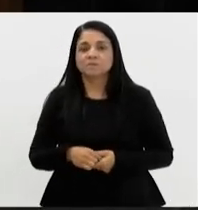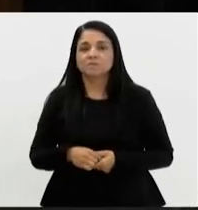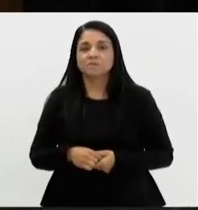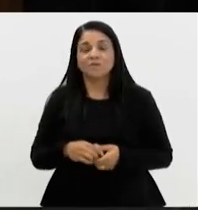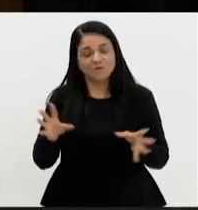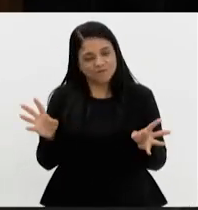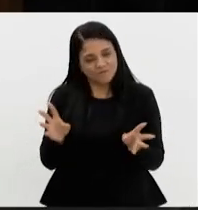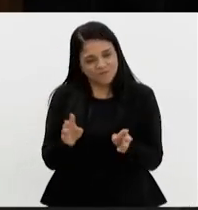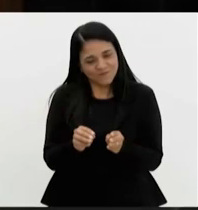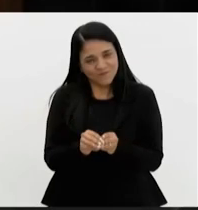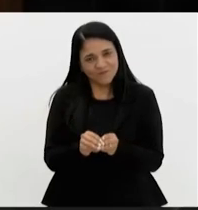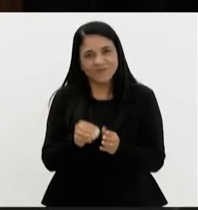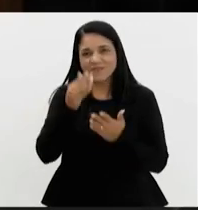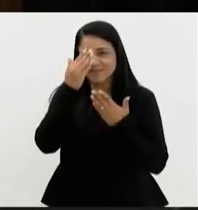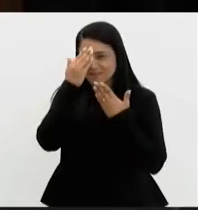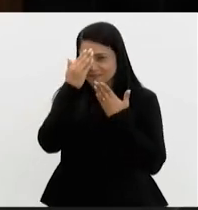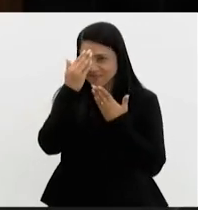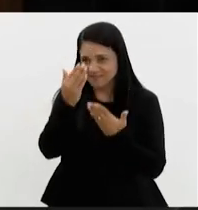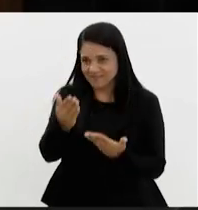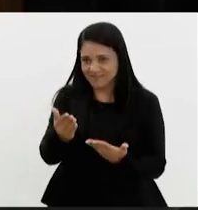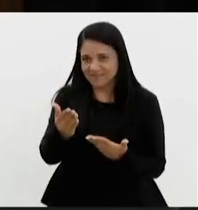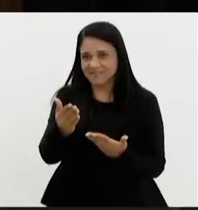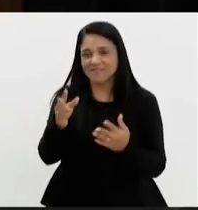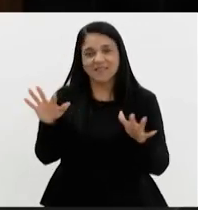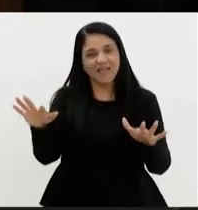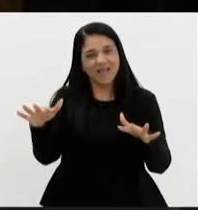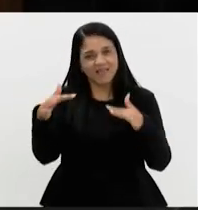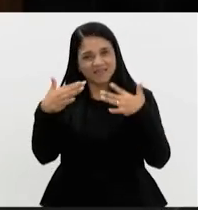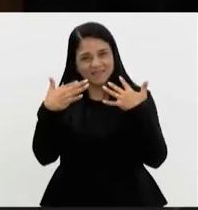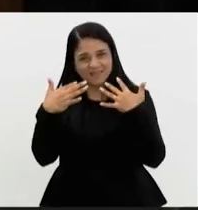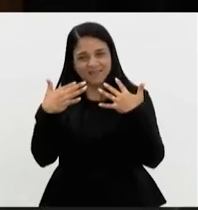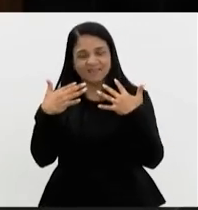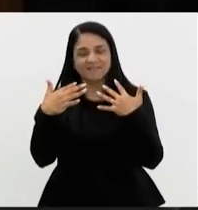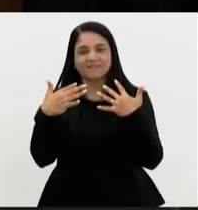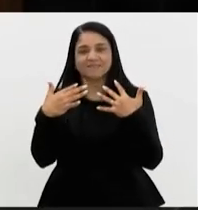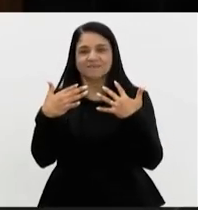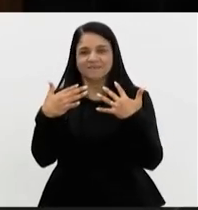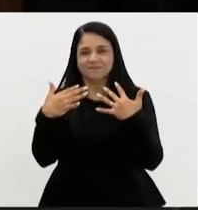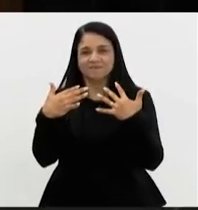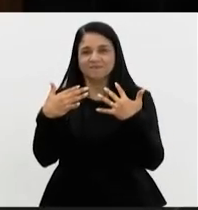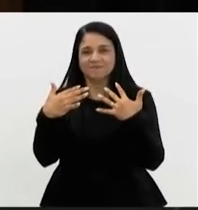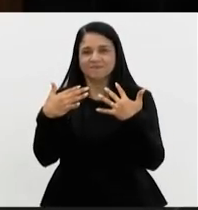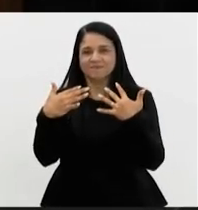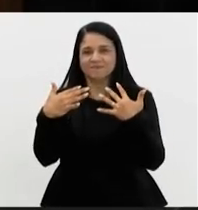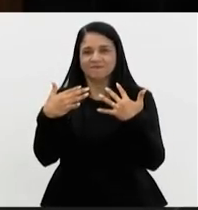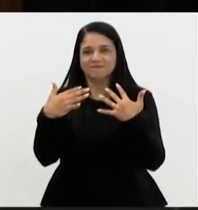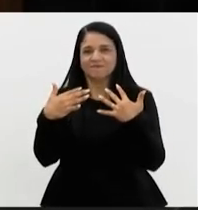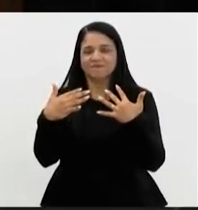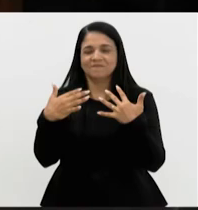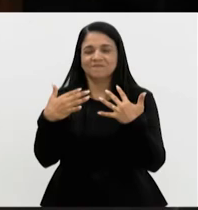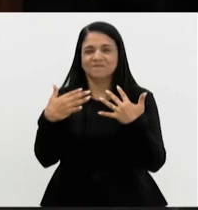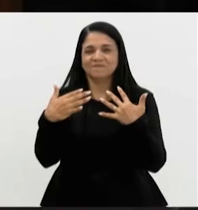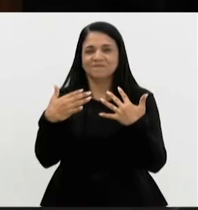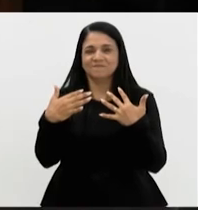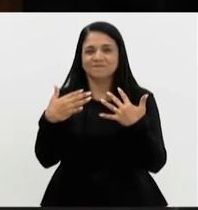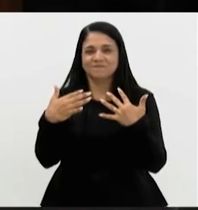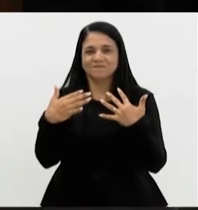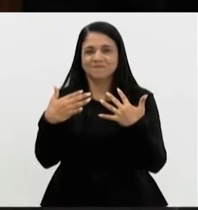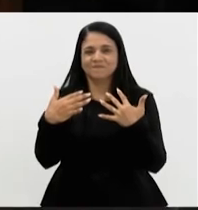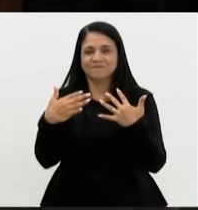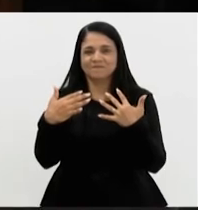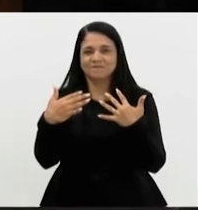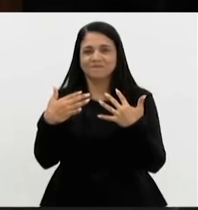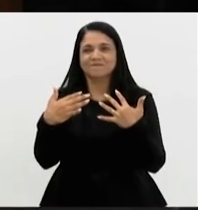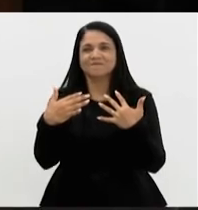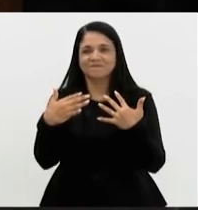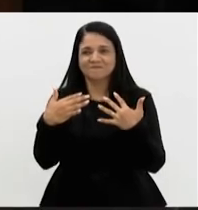encerrando minha fala agradecendo aqui a atenção de toos trer mais um um Ah eu vou dar